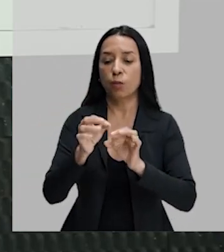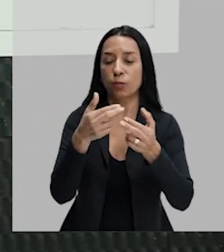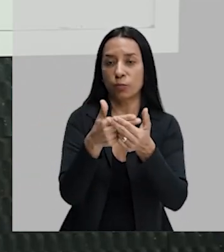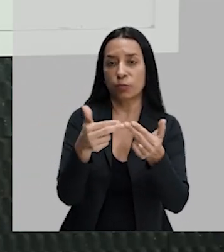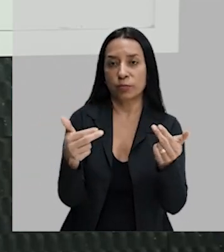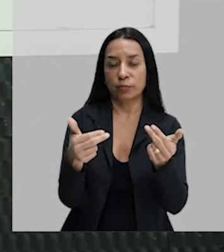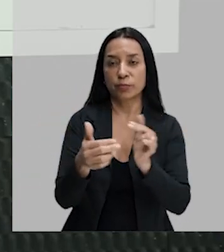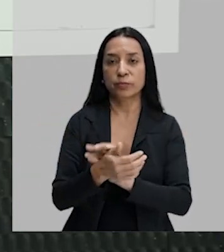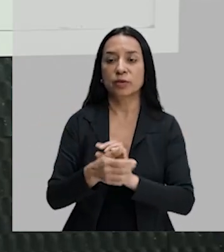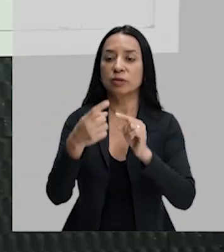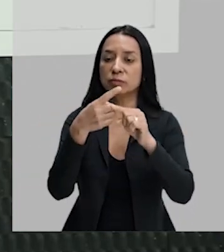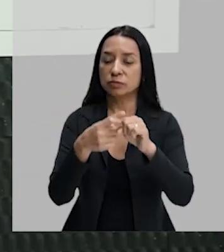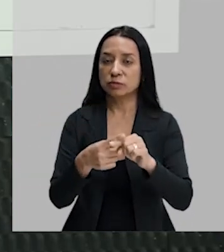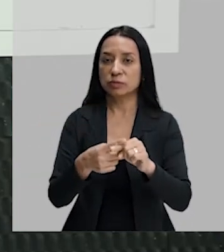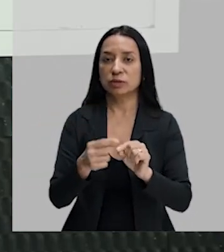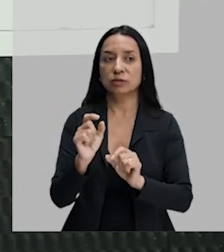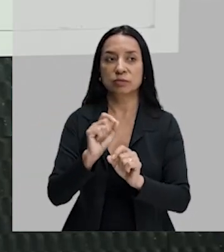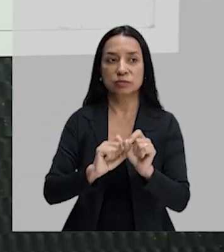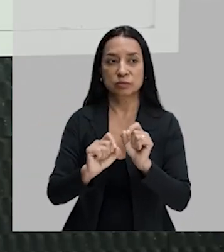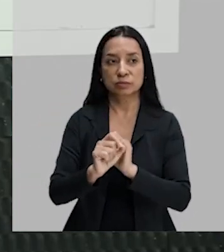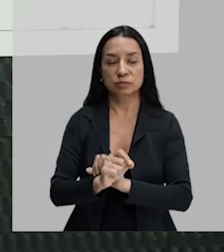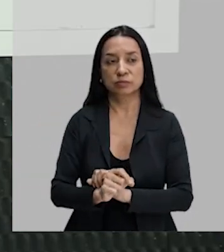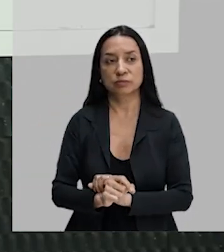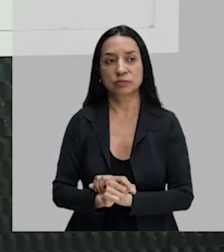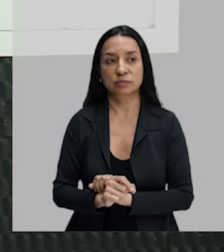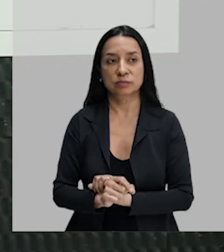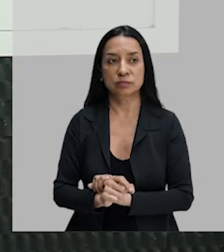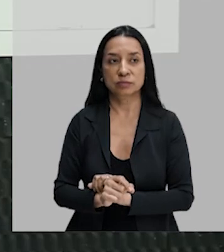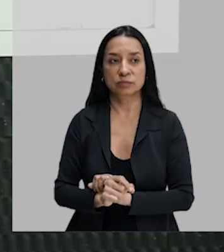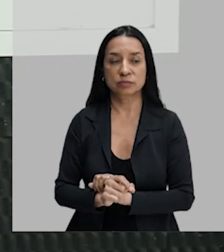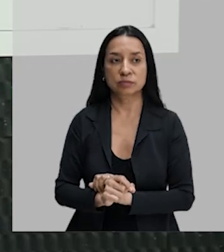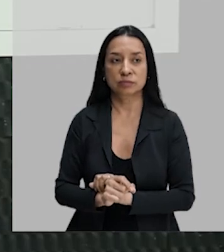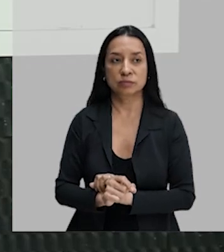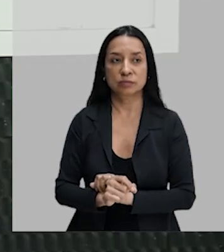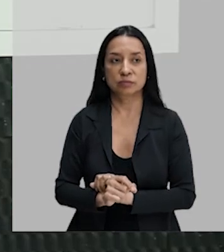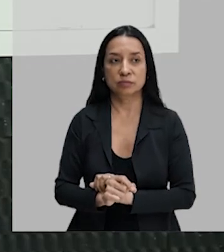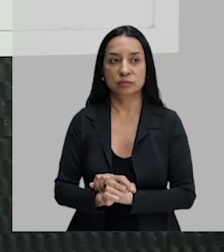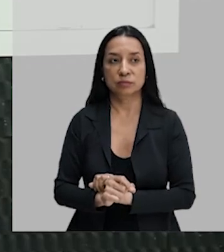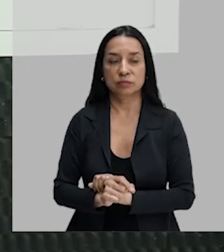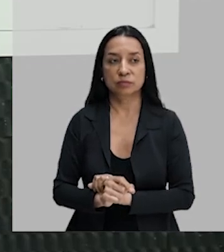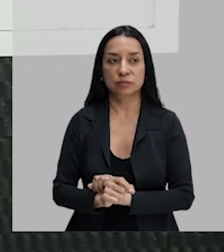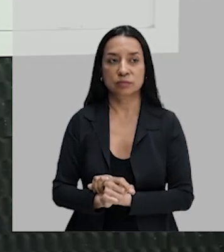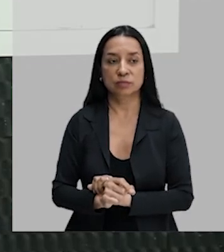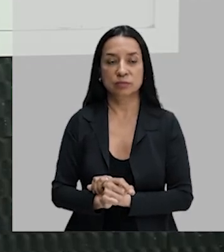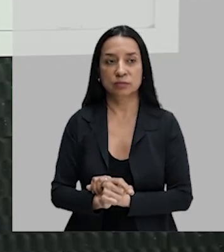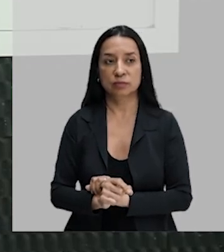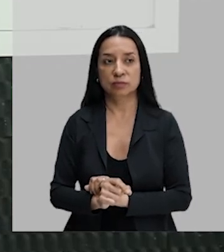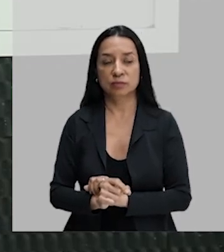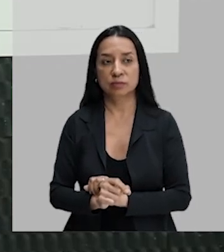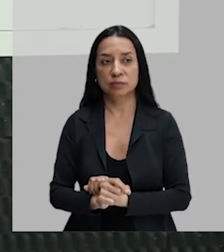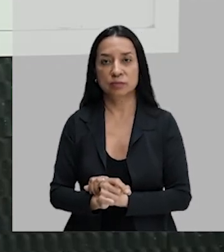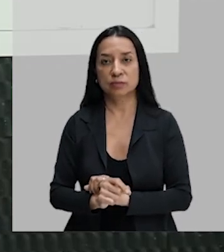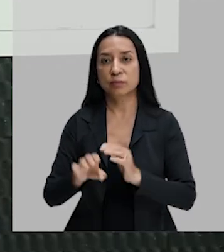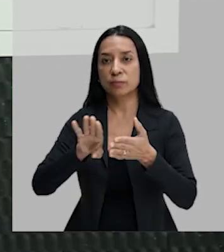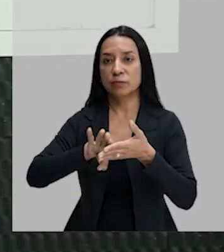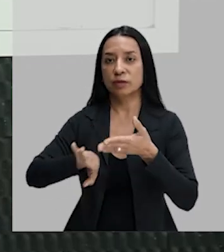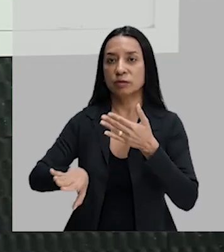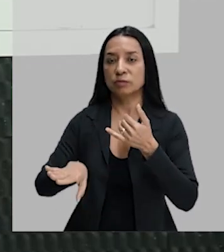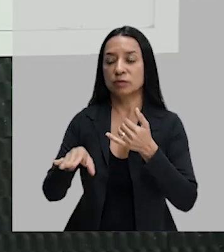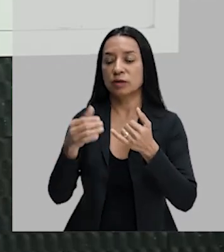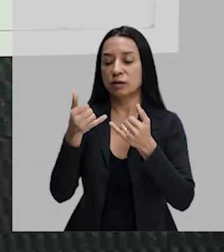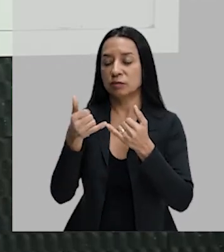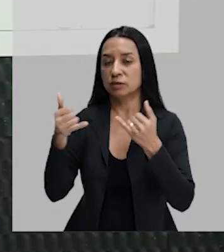multiplicado pelo menor complementar certo então no menor complementar que você vai eliminar